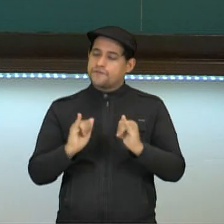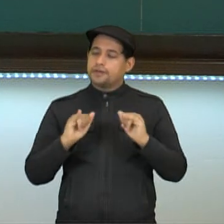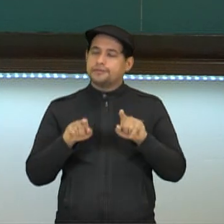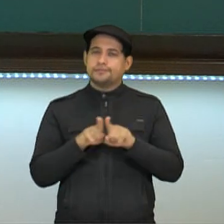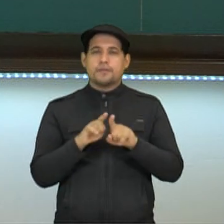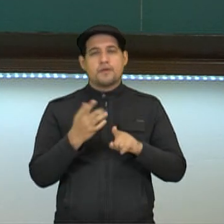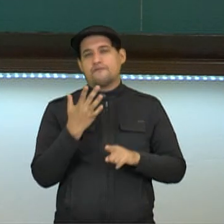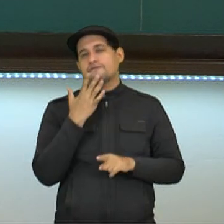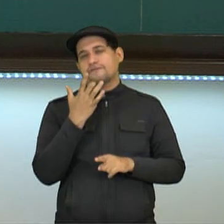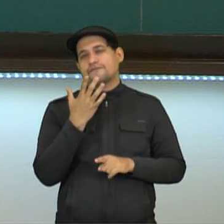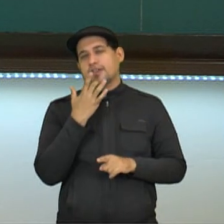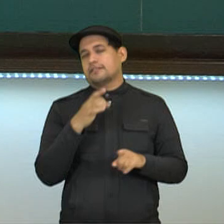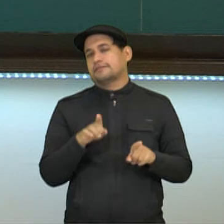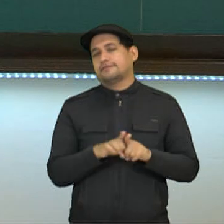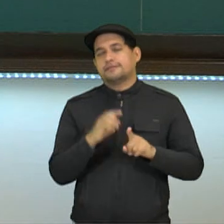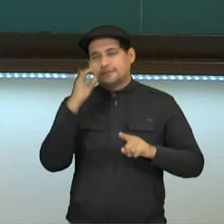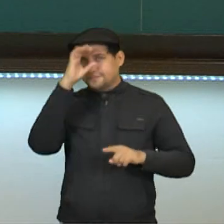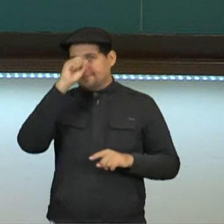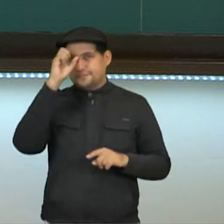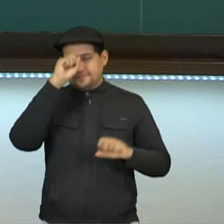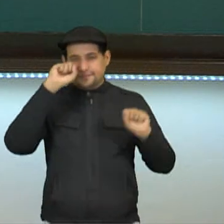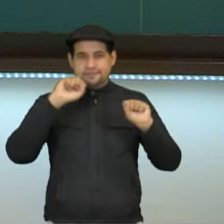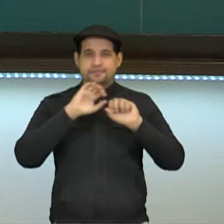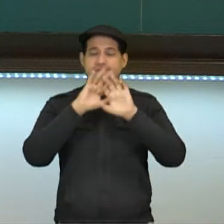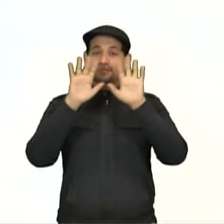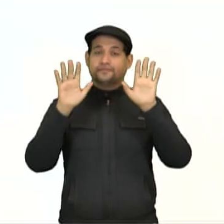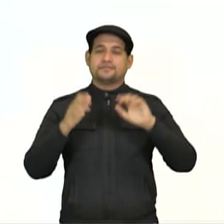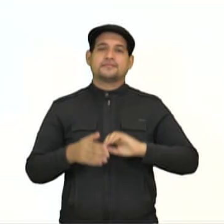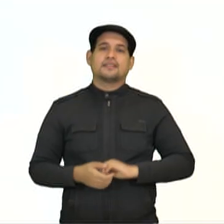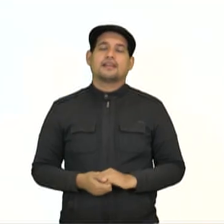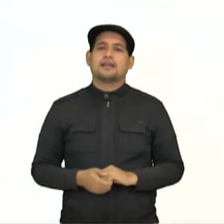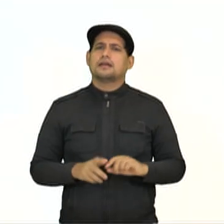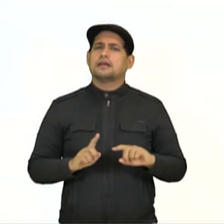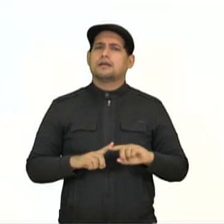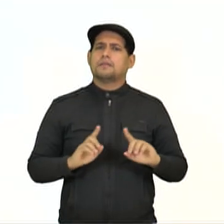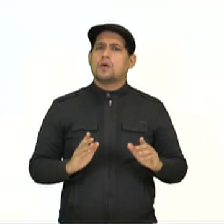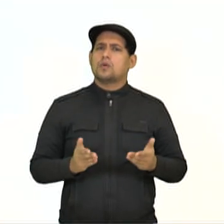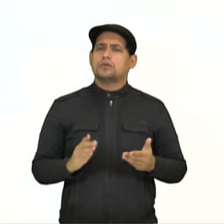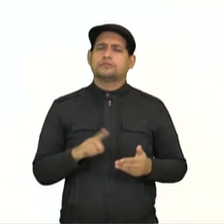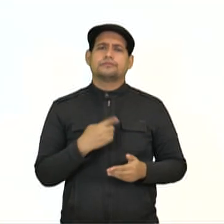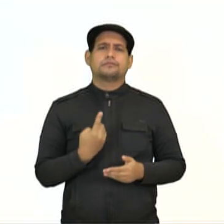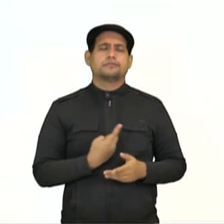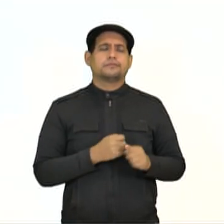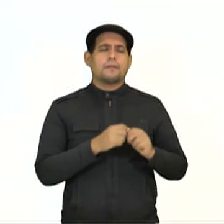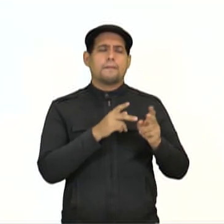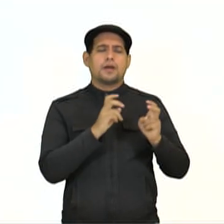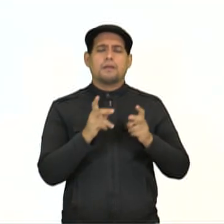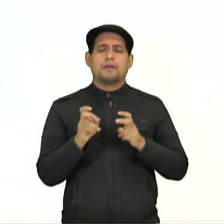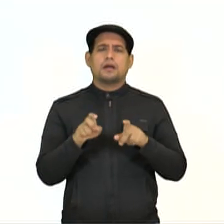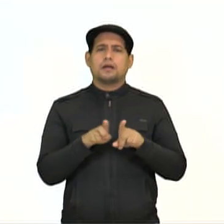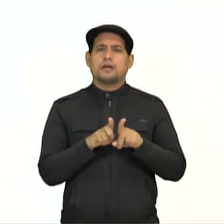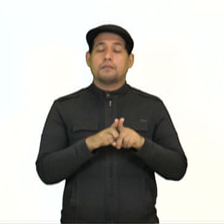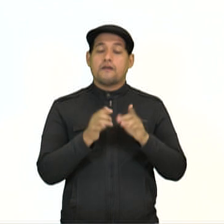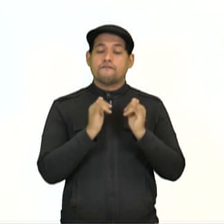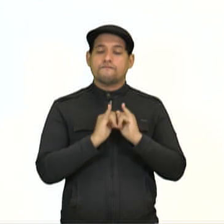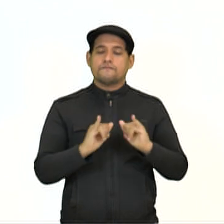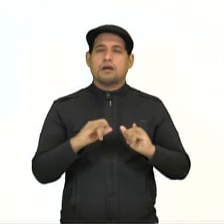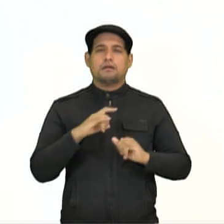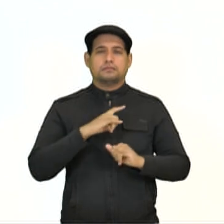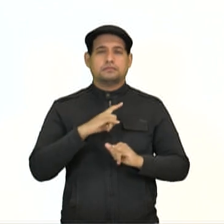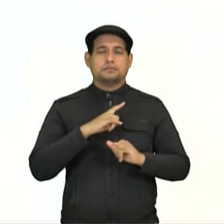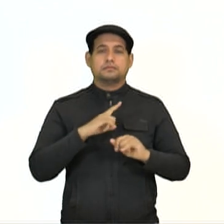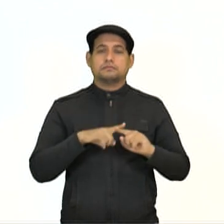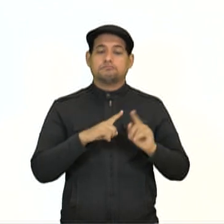para facilitar o seu aprendizado. Hoje nós vamos então localizar essas